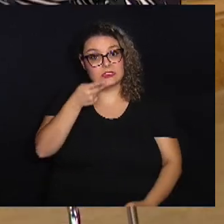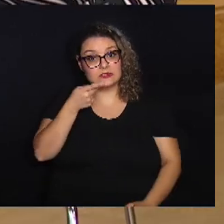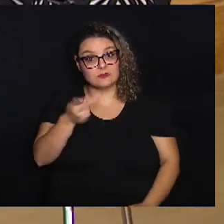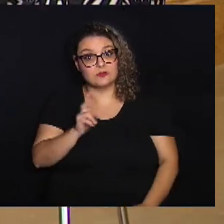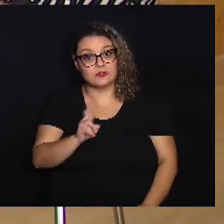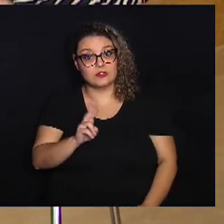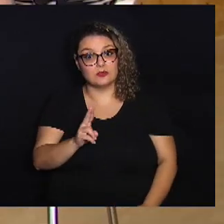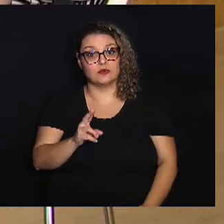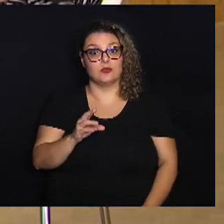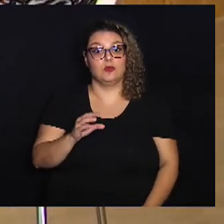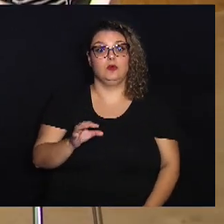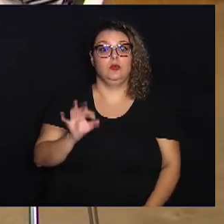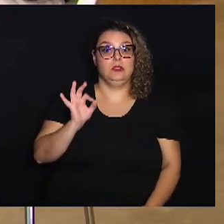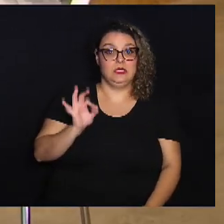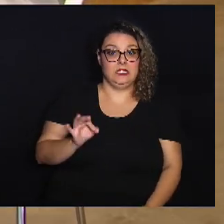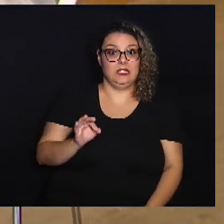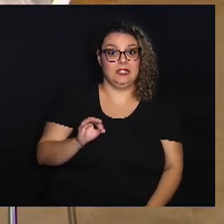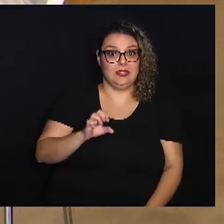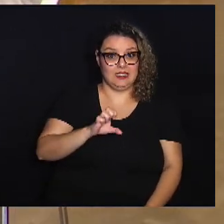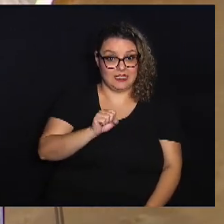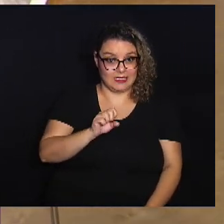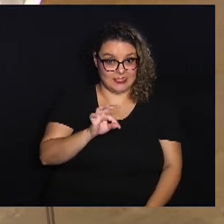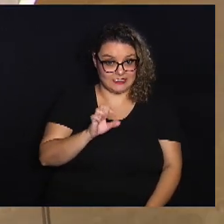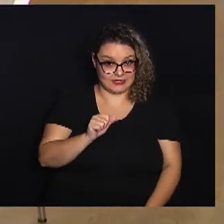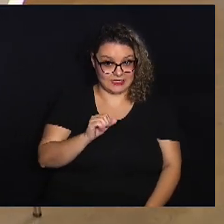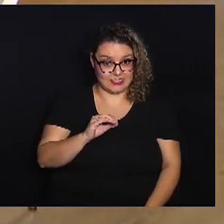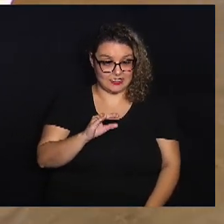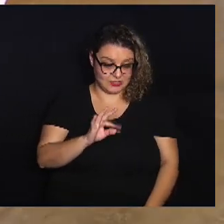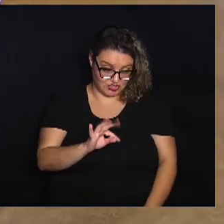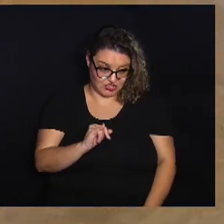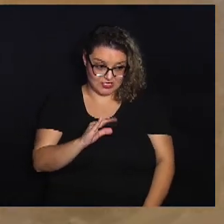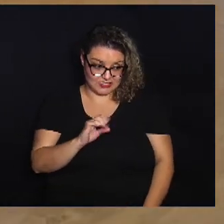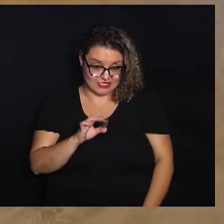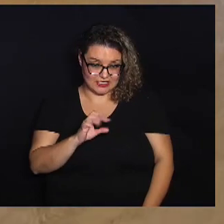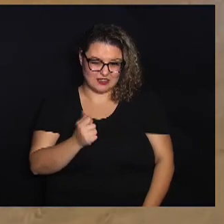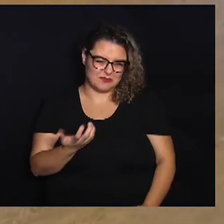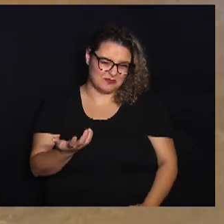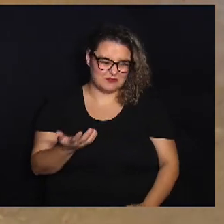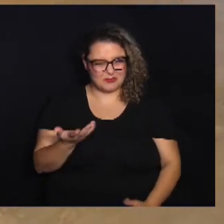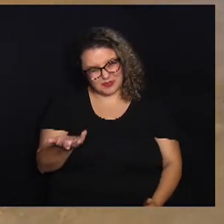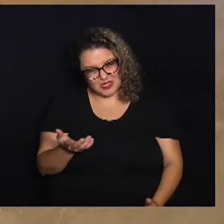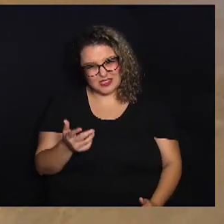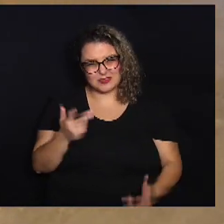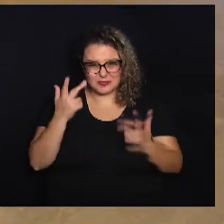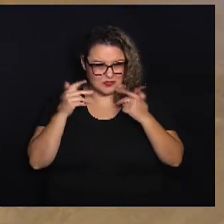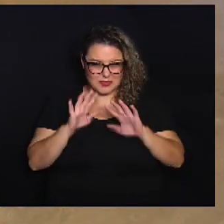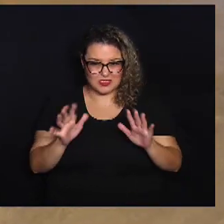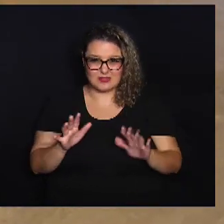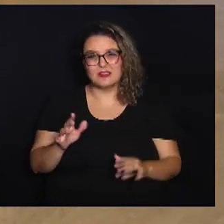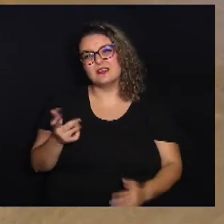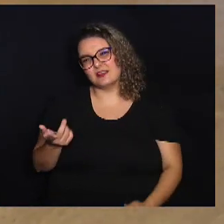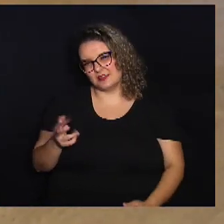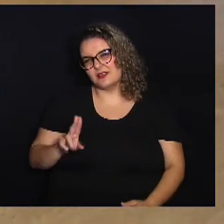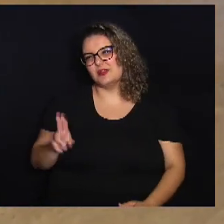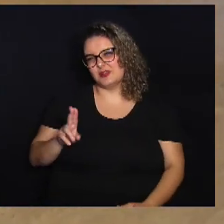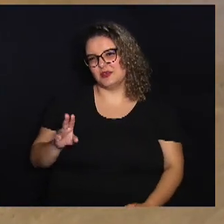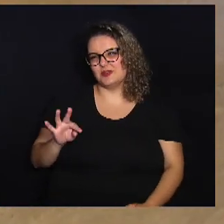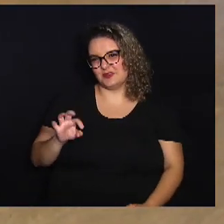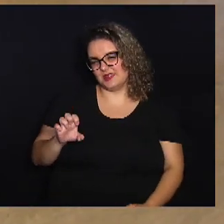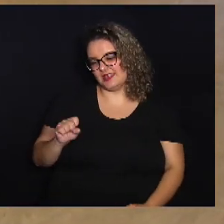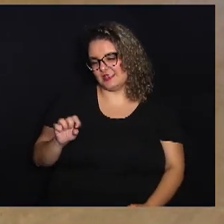O correto, então, é falar estaticista, mas informalmente, não. Não, a gente usa